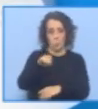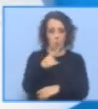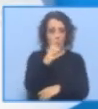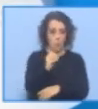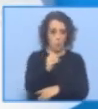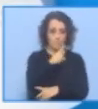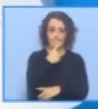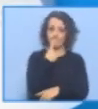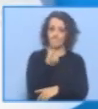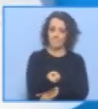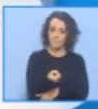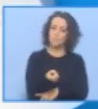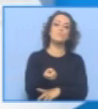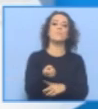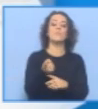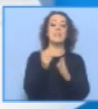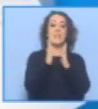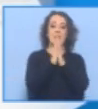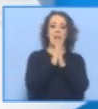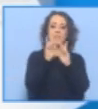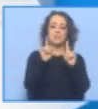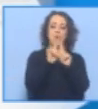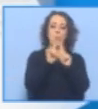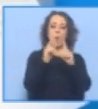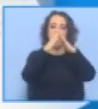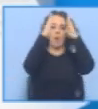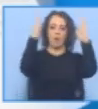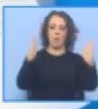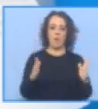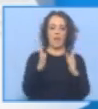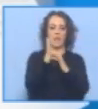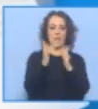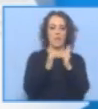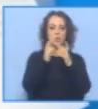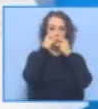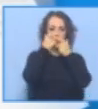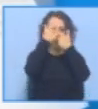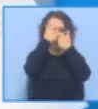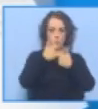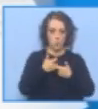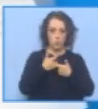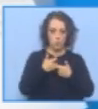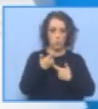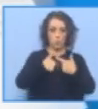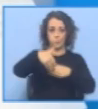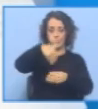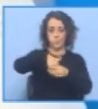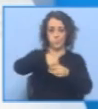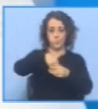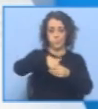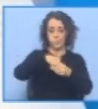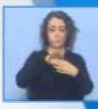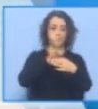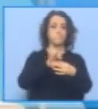São Paulo fala da Igreja como corpo de Cristo. Né? E depois tudo isto são os ingredientes desta construção.